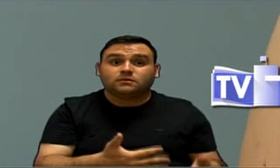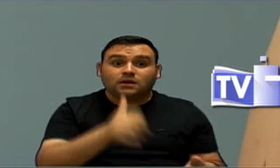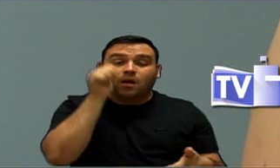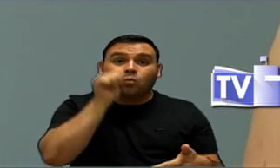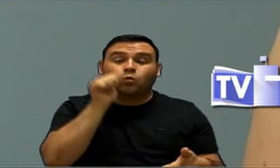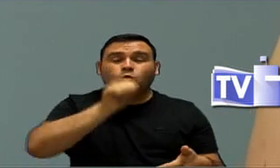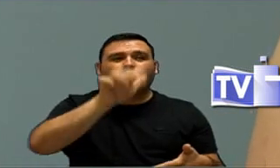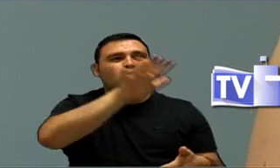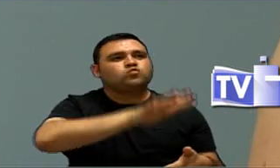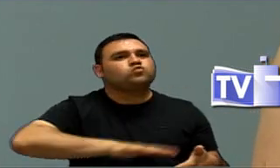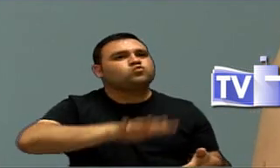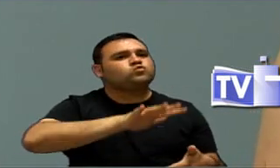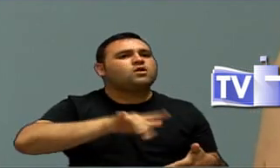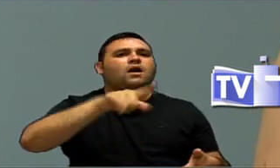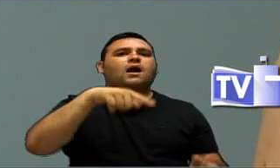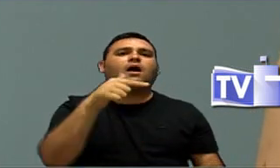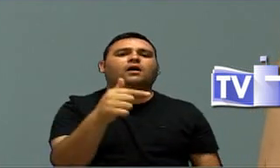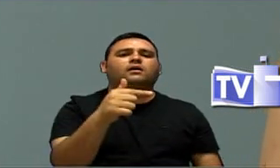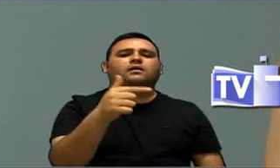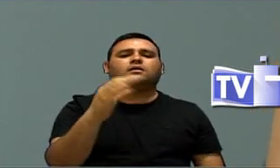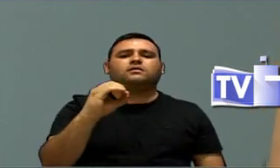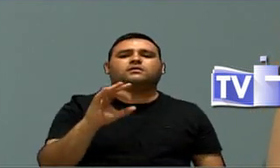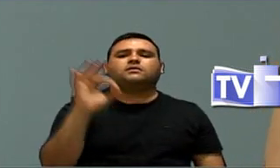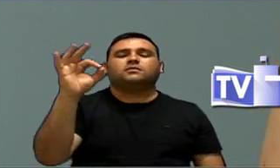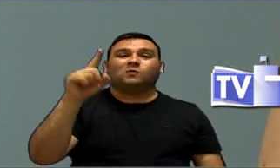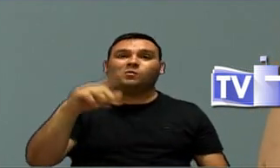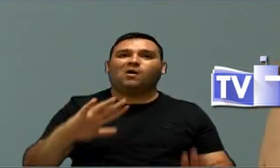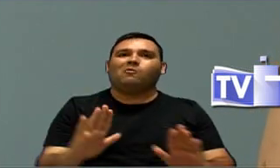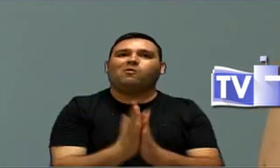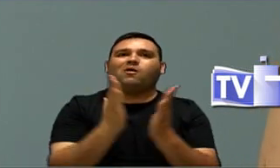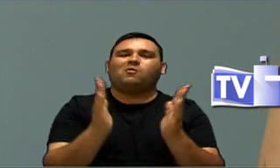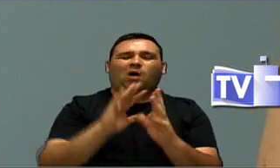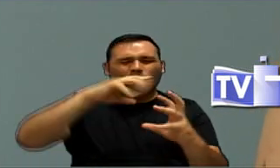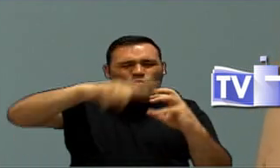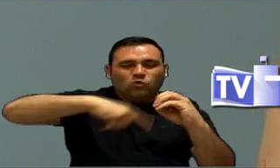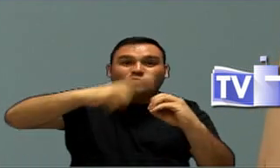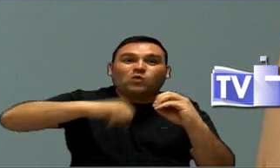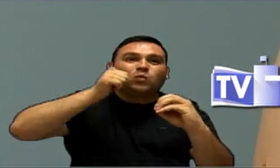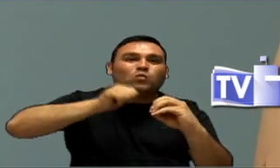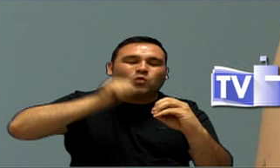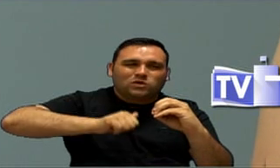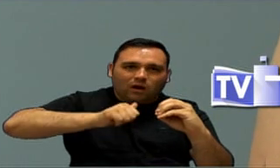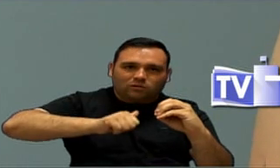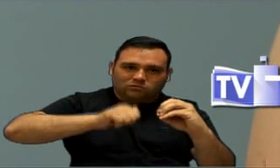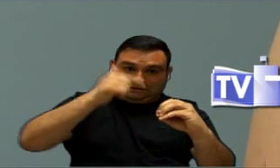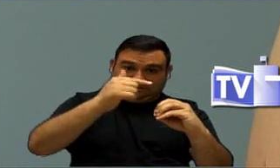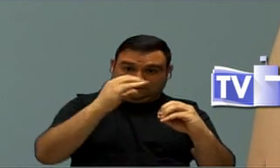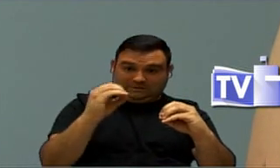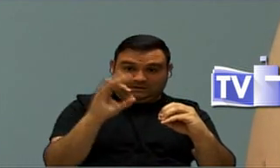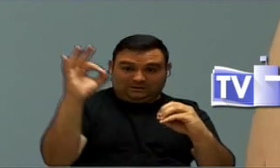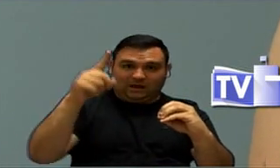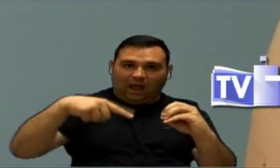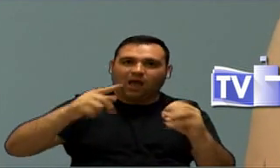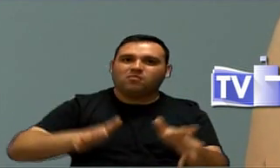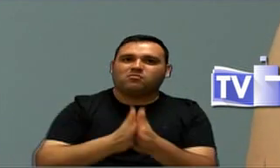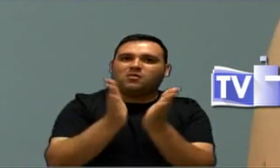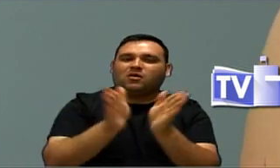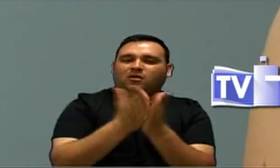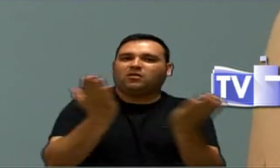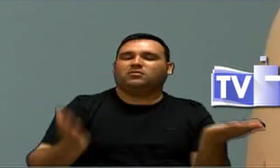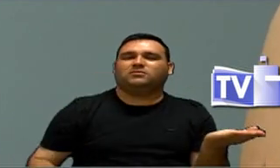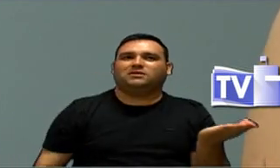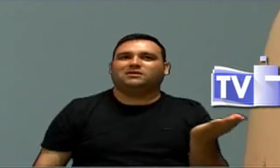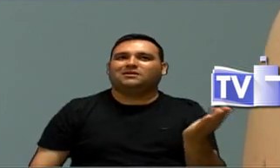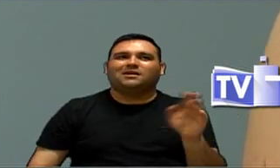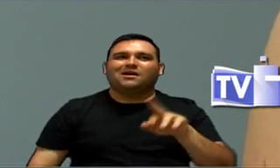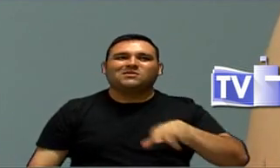mulheres elas são 70% dos pobres do mundo. Então, a gente vê essa questão da mulher e a posição social ela não